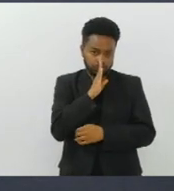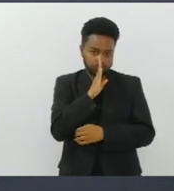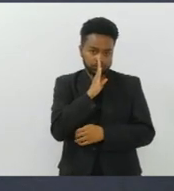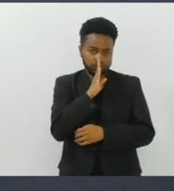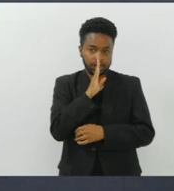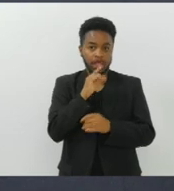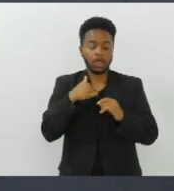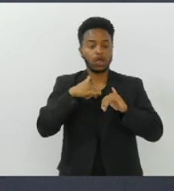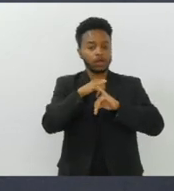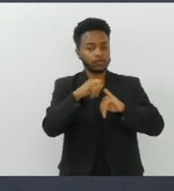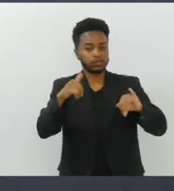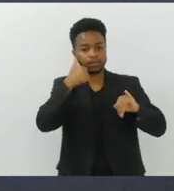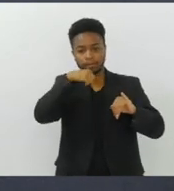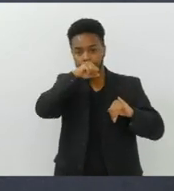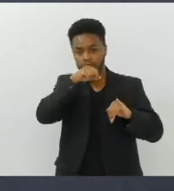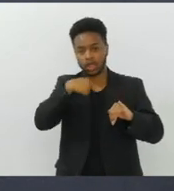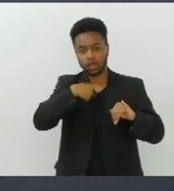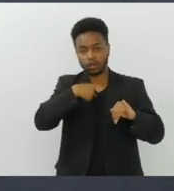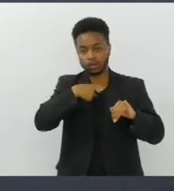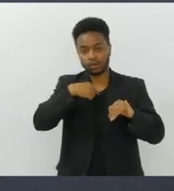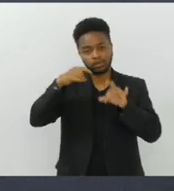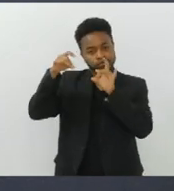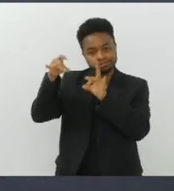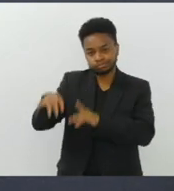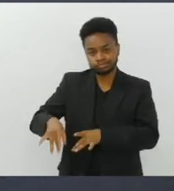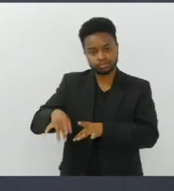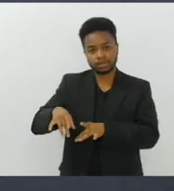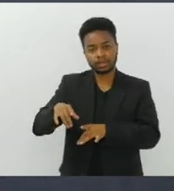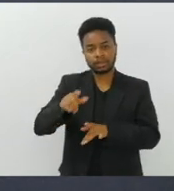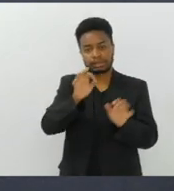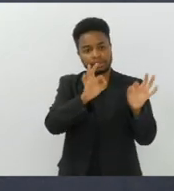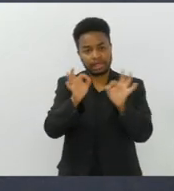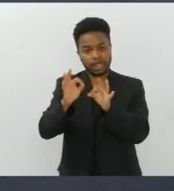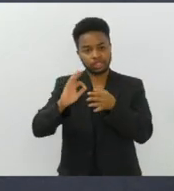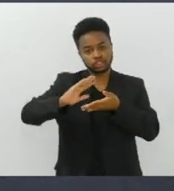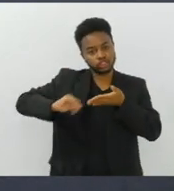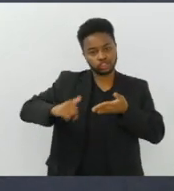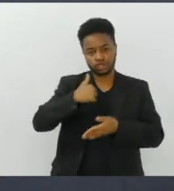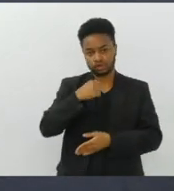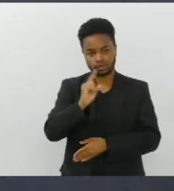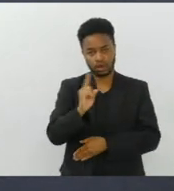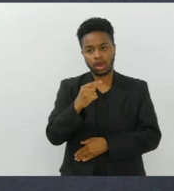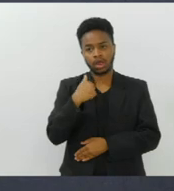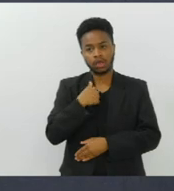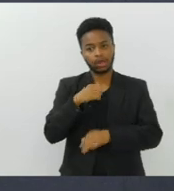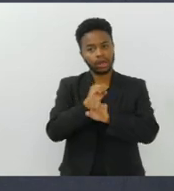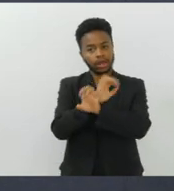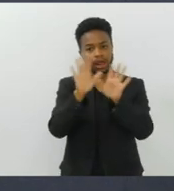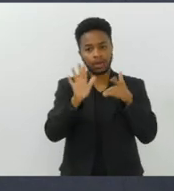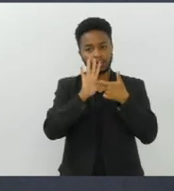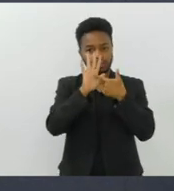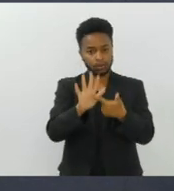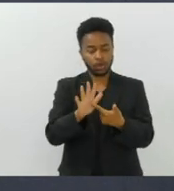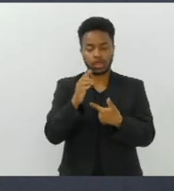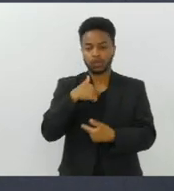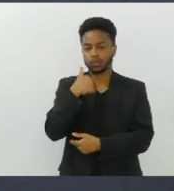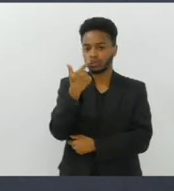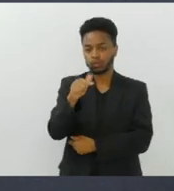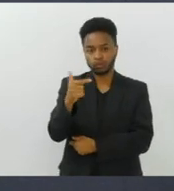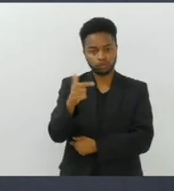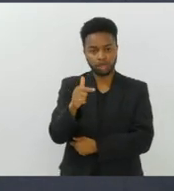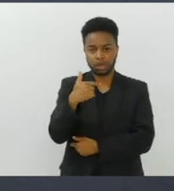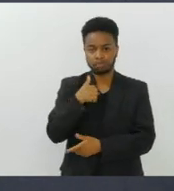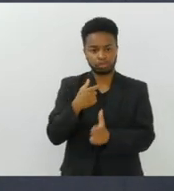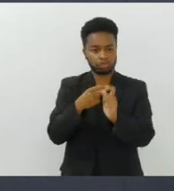mães que eu não vou sair da CPI, não vão me tirar da CPI. Já estou deixando aqui bem claro, eu não tenho, não